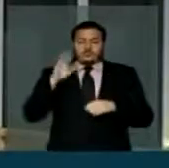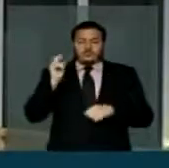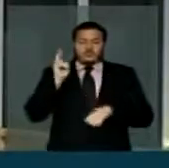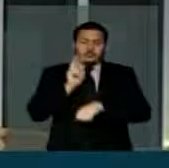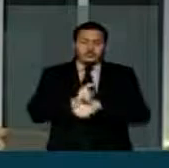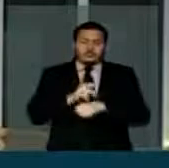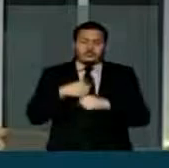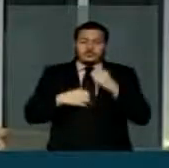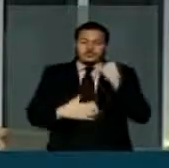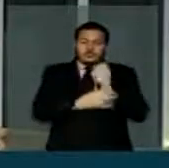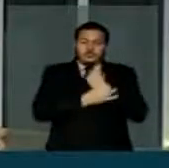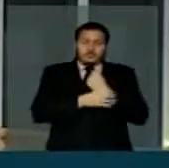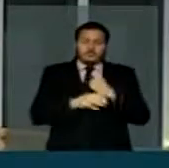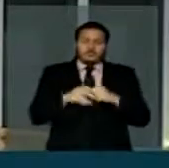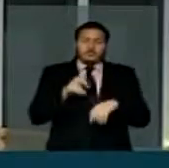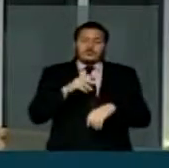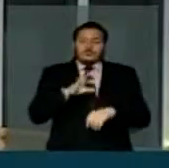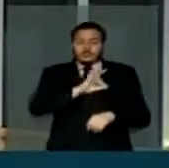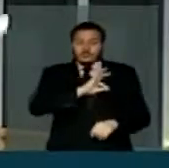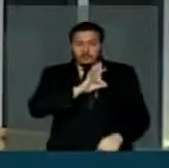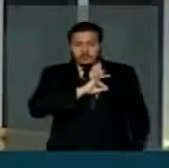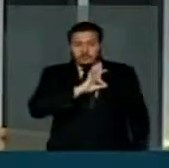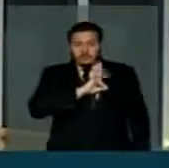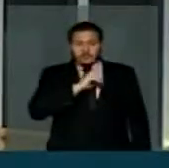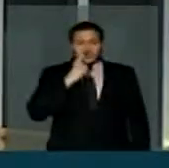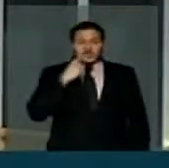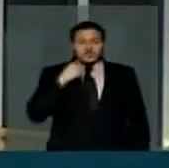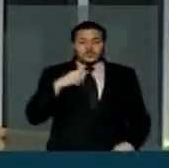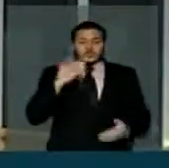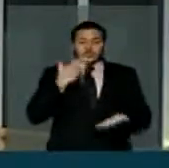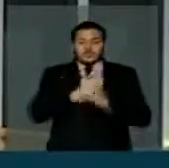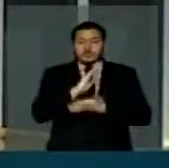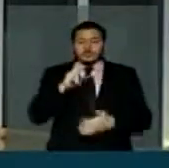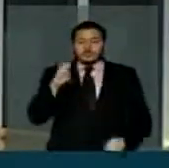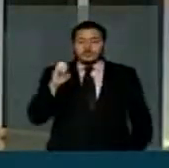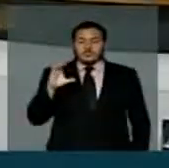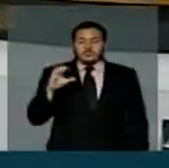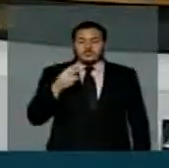aparelhando as polícias, aprovando a PEC 300 para que a gente possa ter segurança. Muito obrigado.